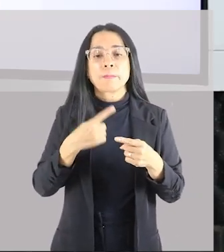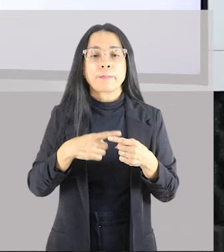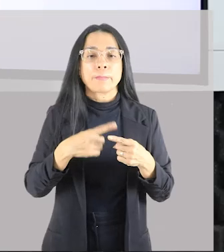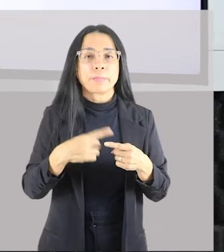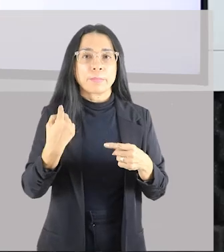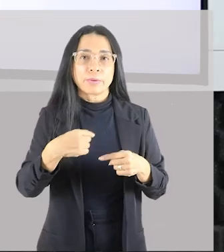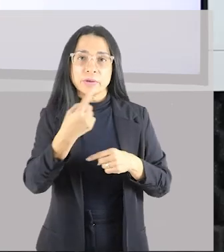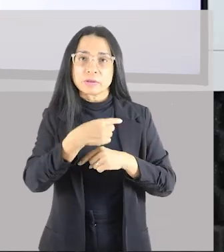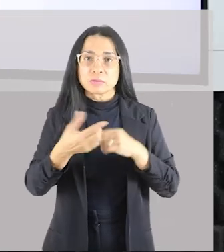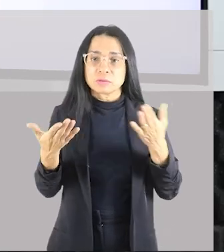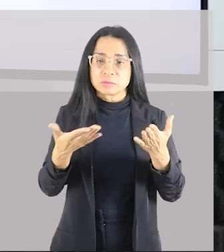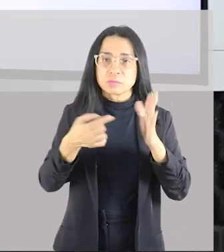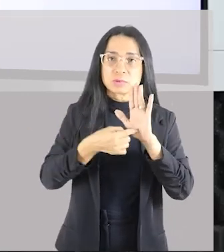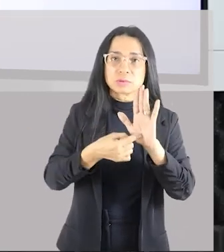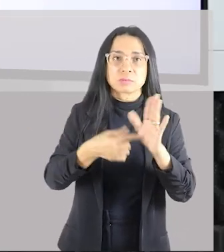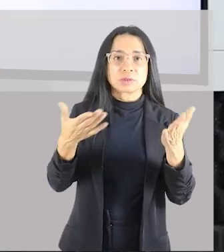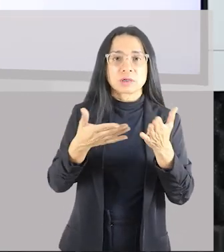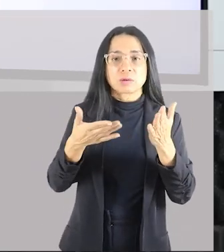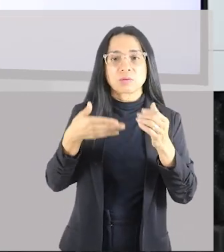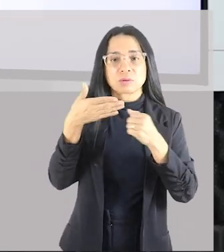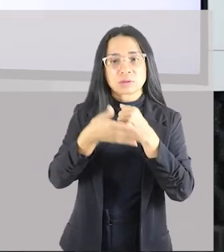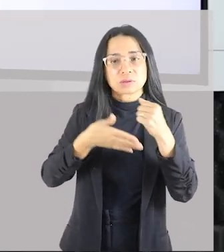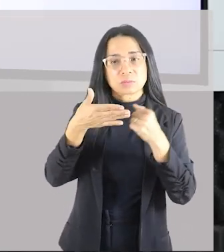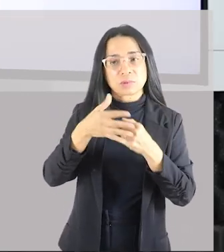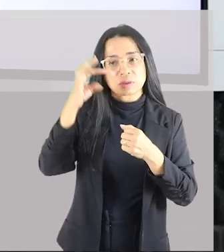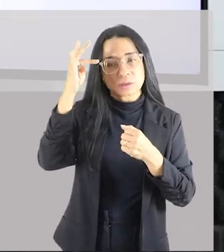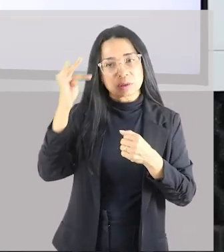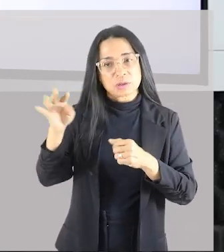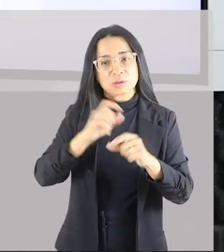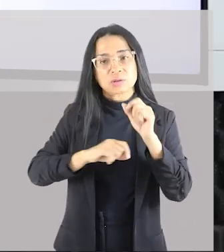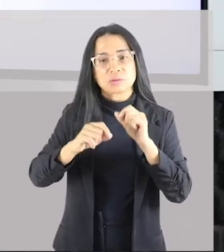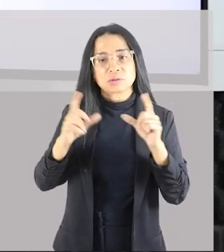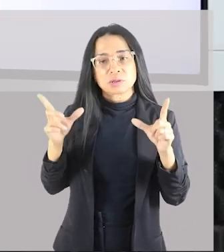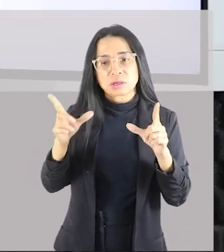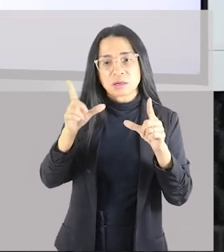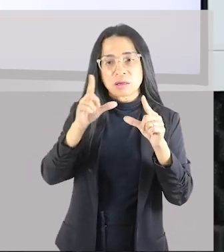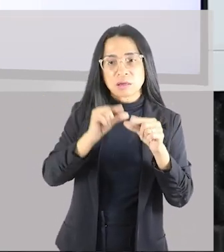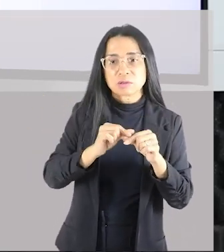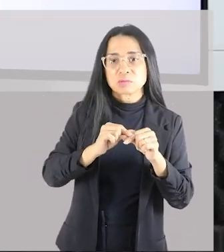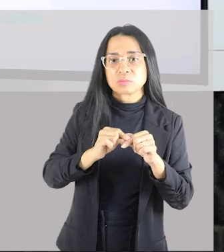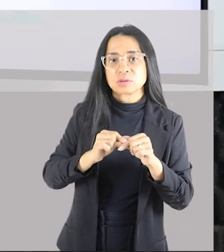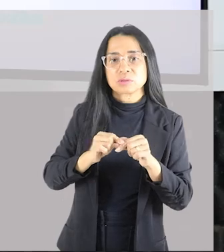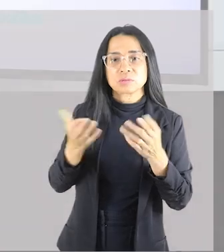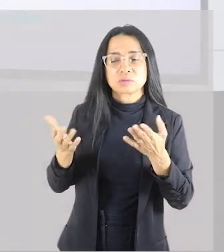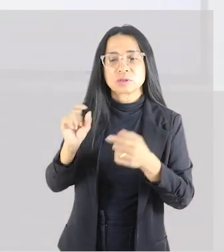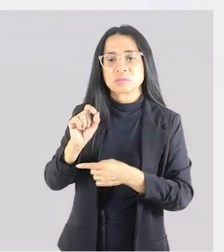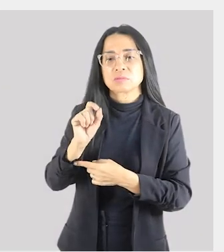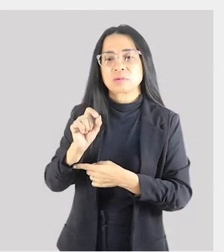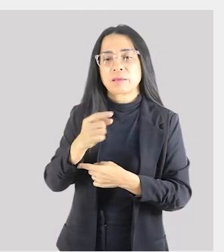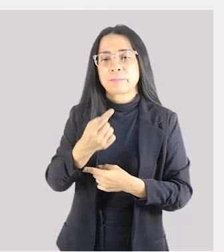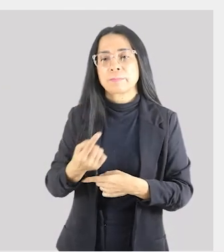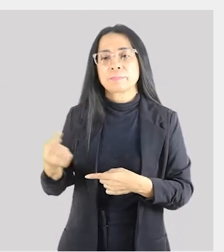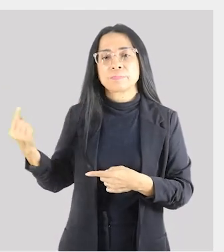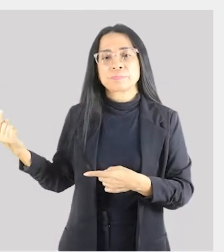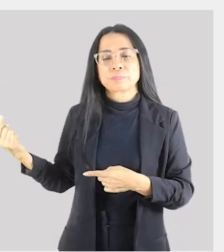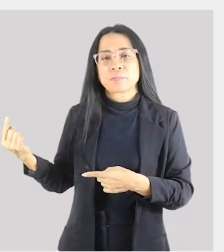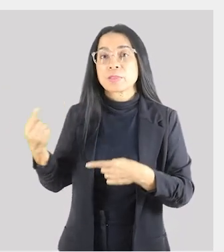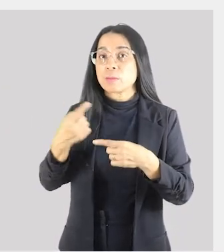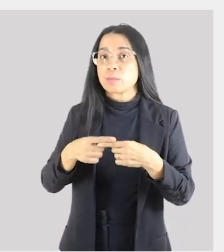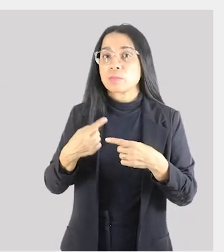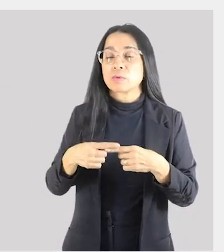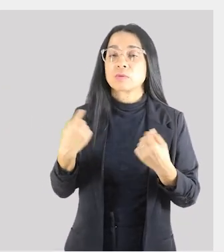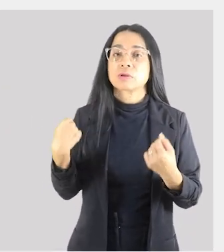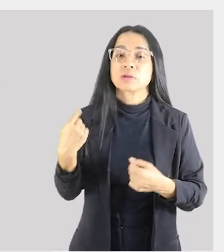esses fundamentos que são resumidos lá no macete só, se, di, va, plu? Porque a gente